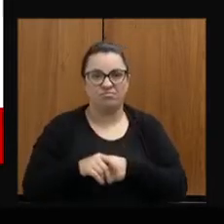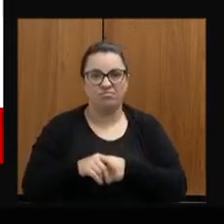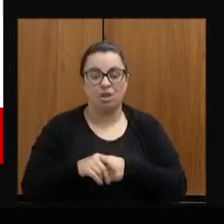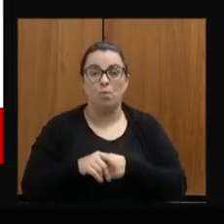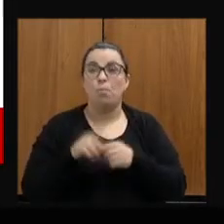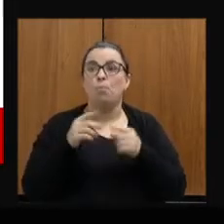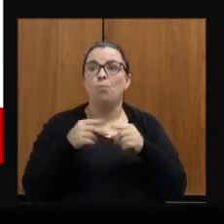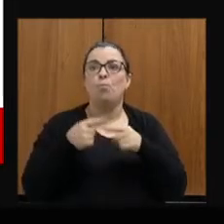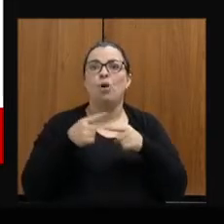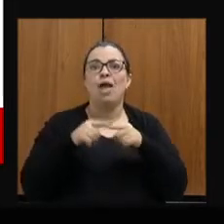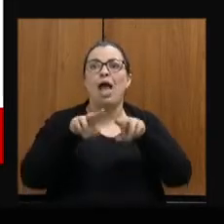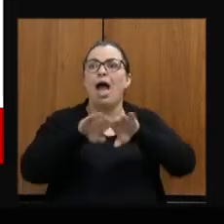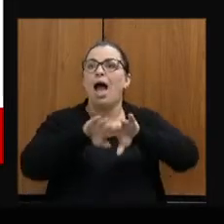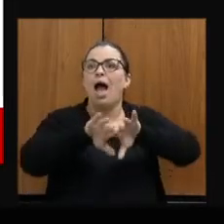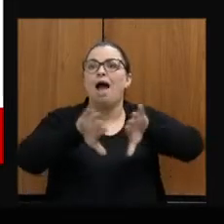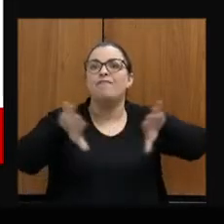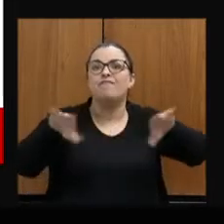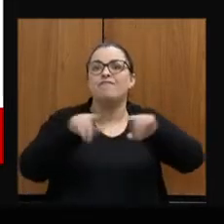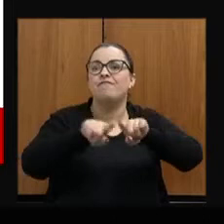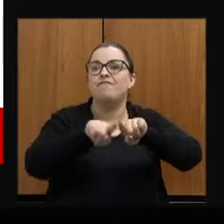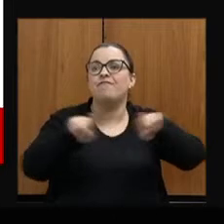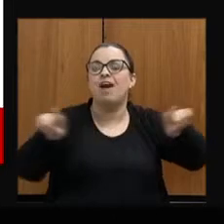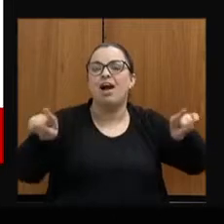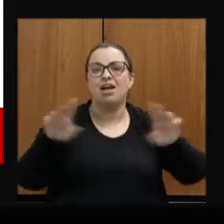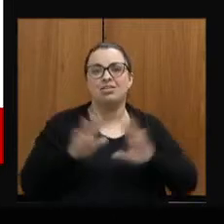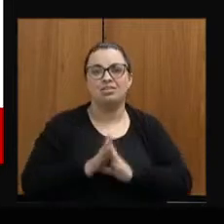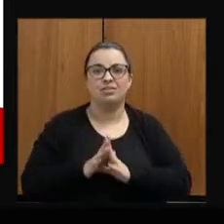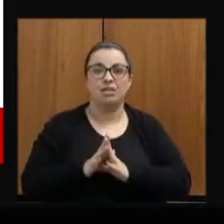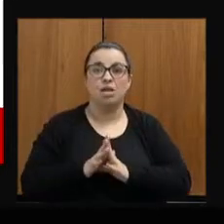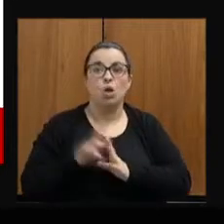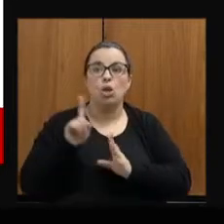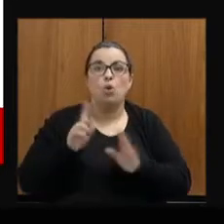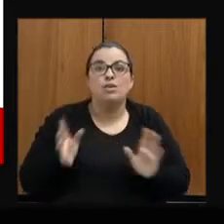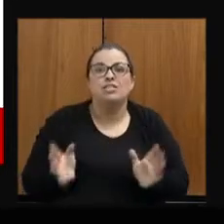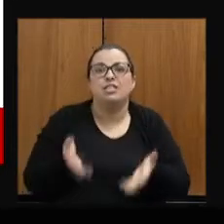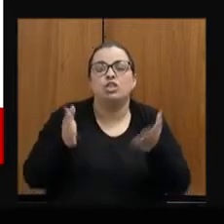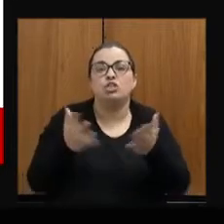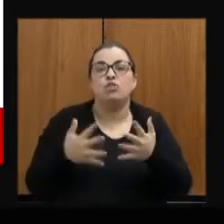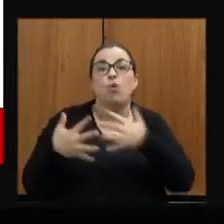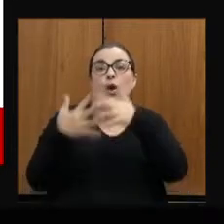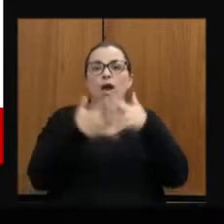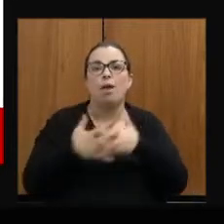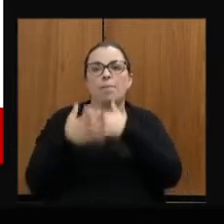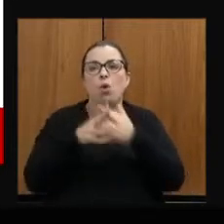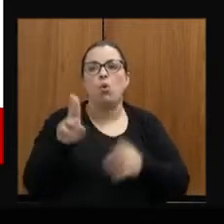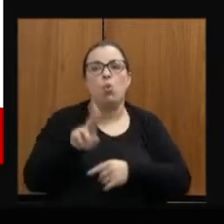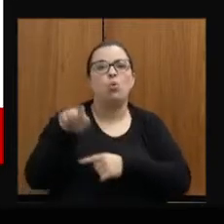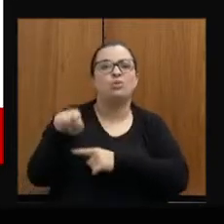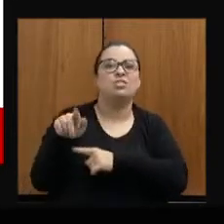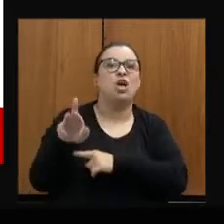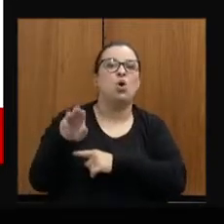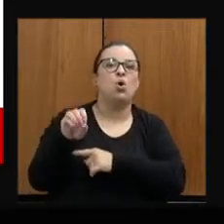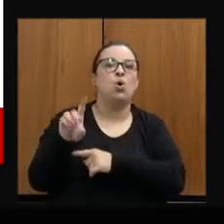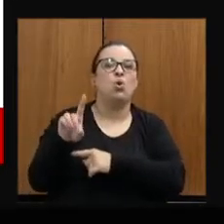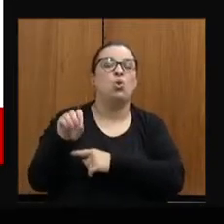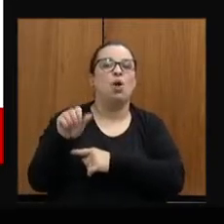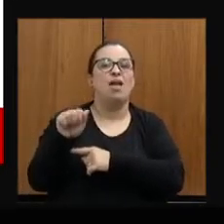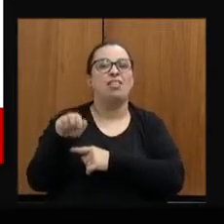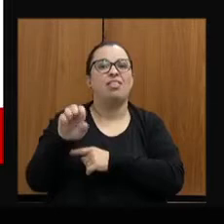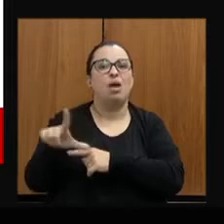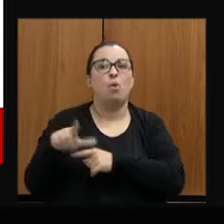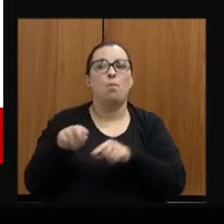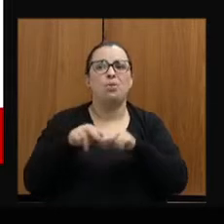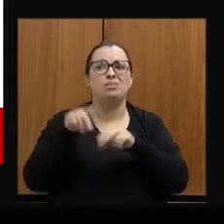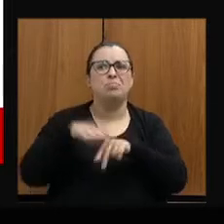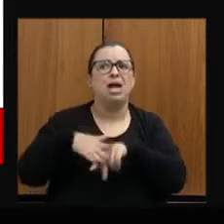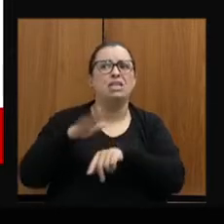crio para aqueles caminhões que entram e saem da região metropolitana que utilizem o Rodoanel até porque Eu tenho